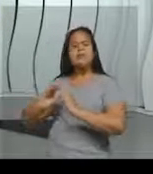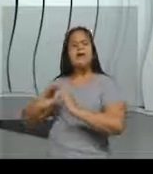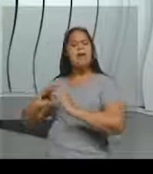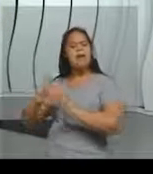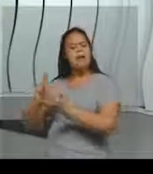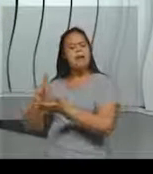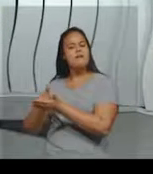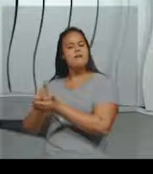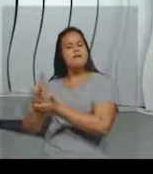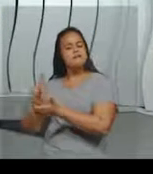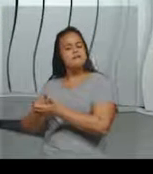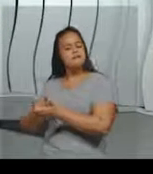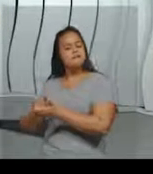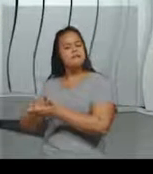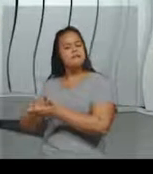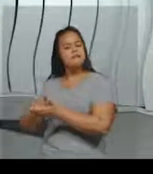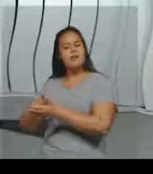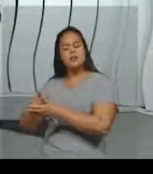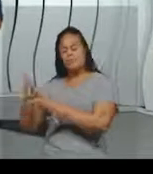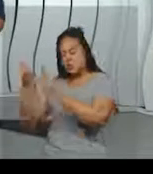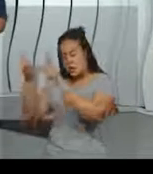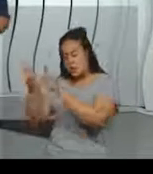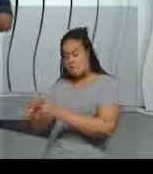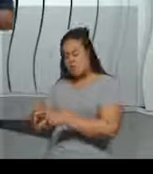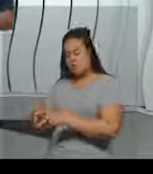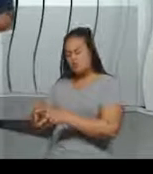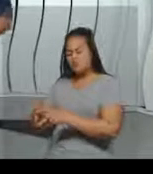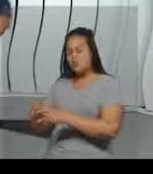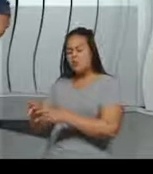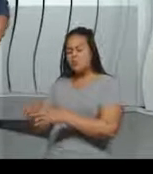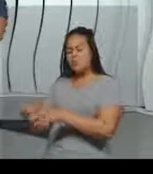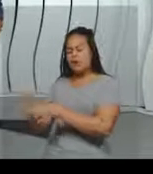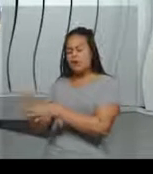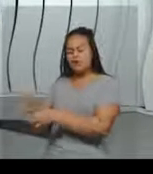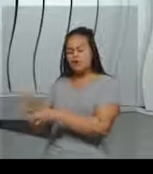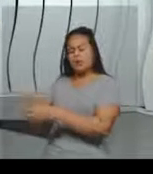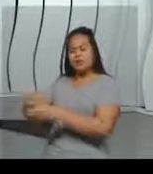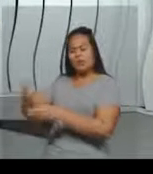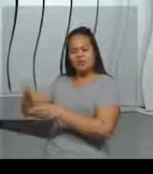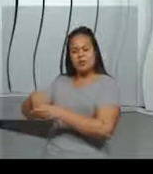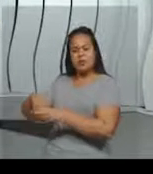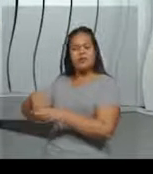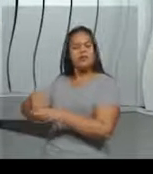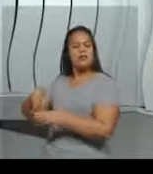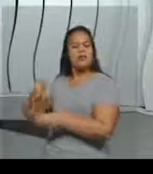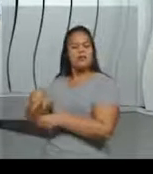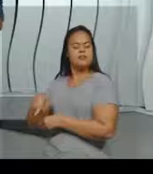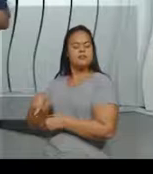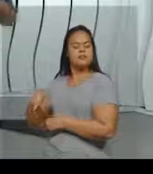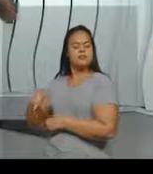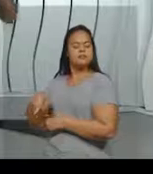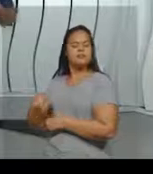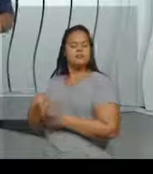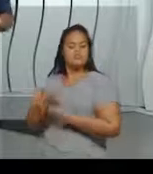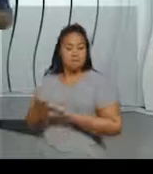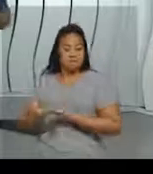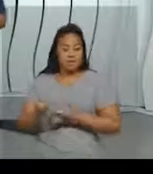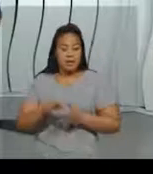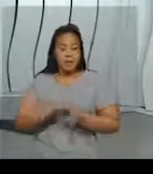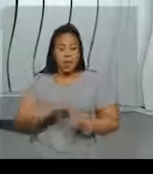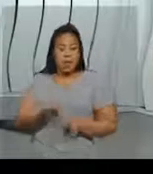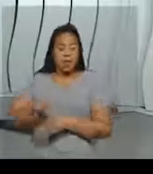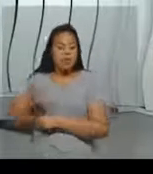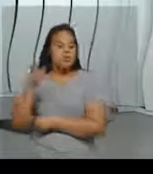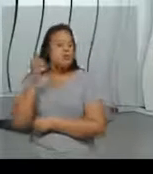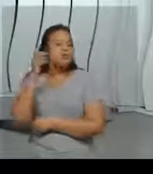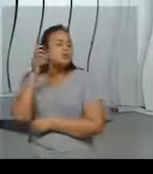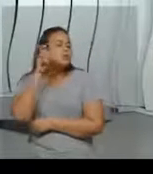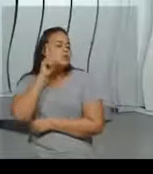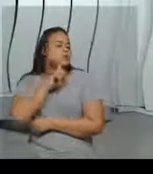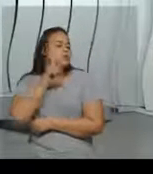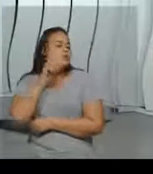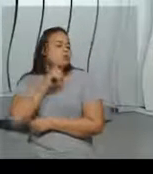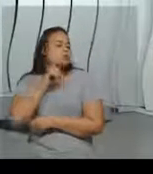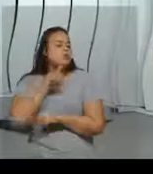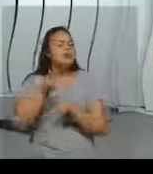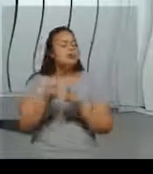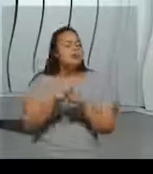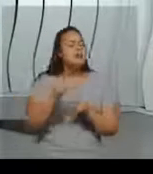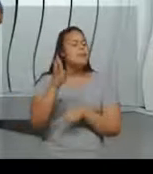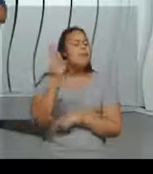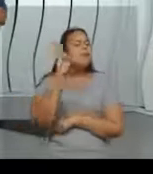que aqueles sujeitos estão inseridos. E nesse caso, nos Estados Unidos, e que também vai acontecer aqui no